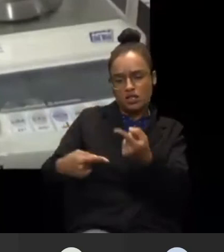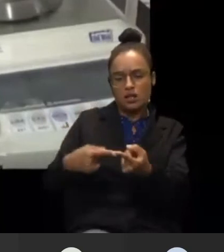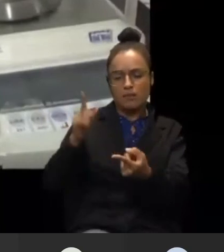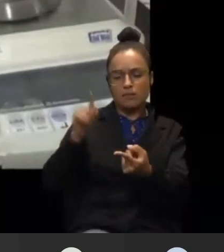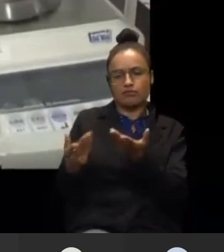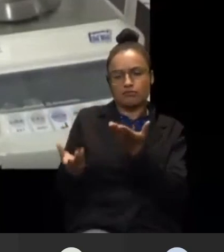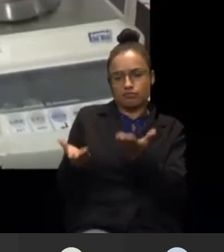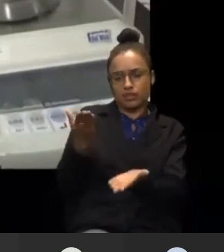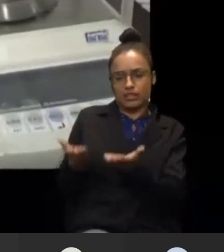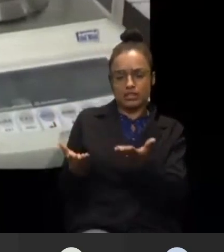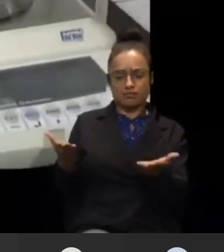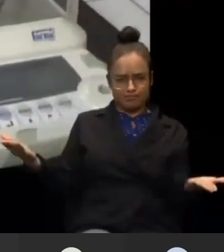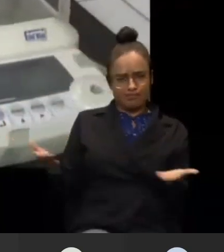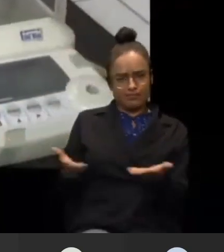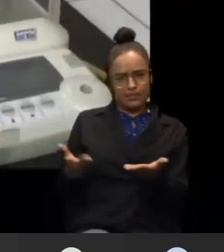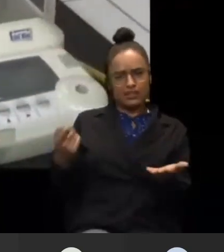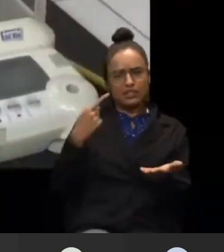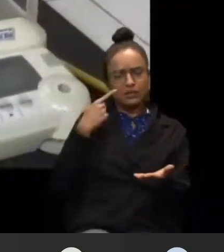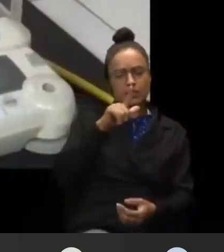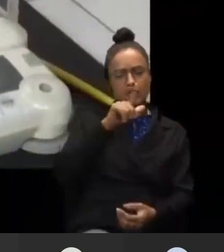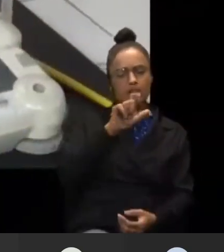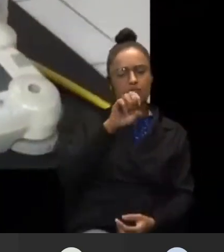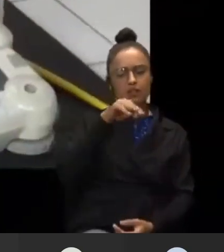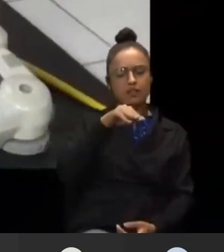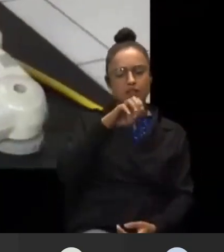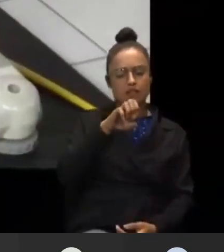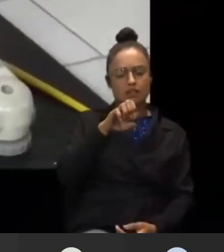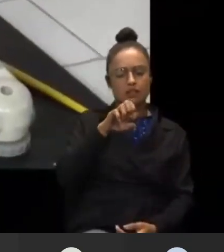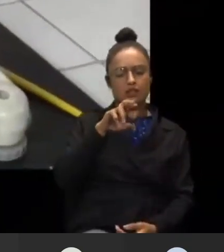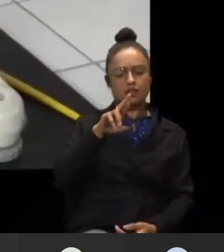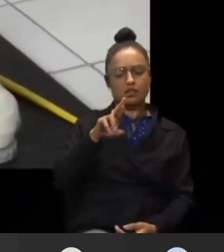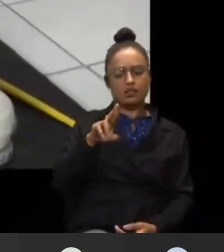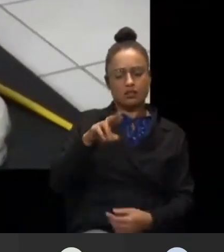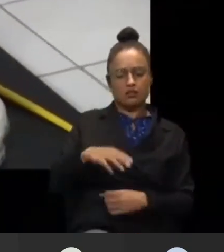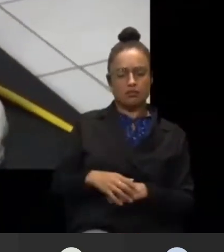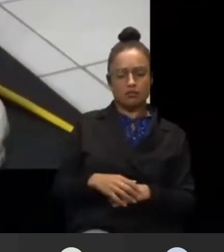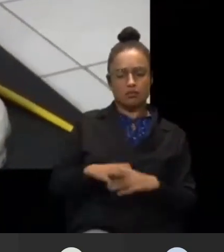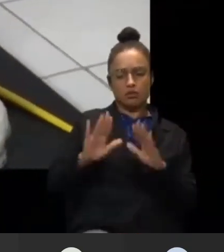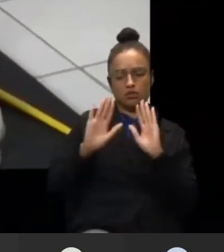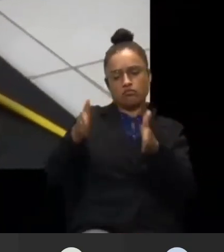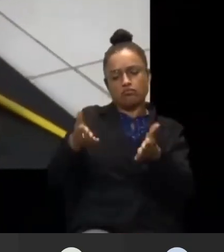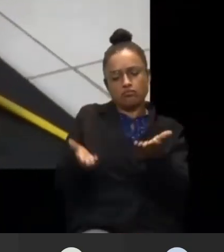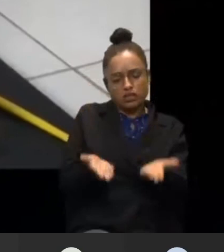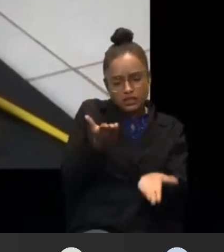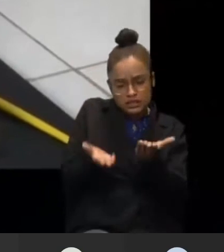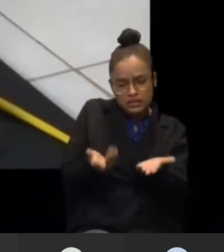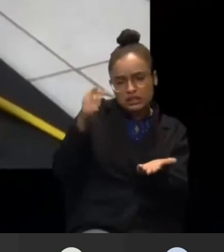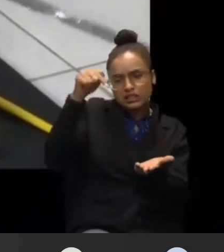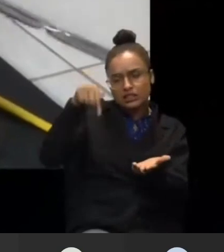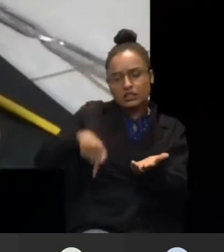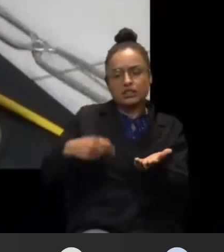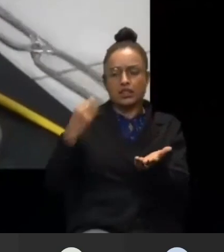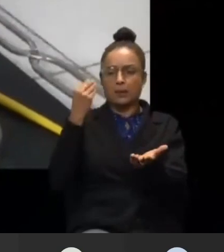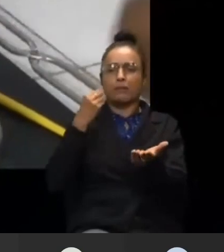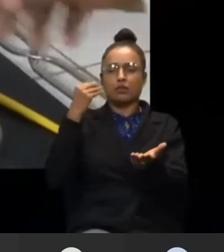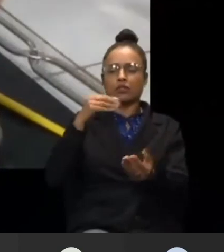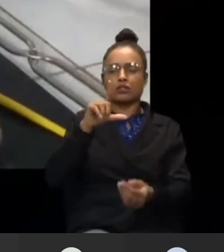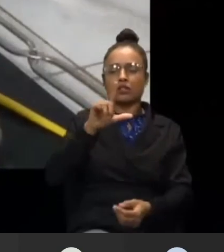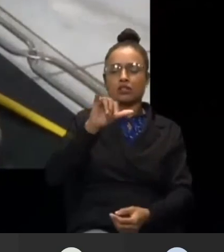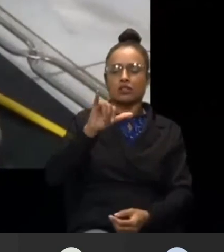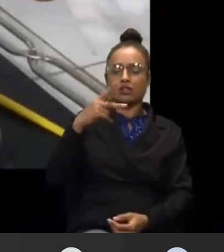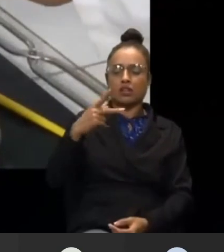nós vamos pesar agora. Lembra que esse LMR já foi anteriormente pesado. Agora nós estamos pesando ele com a amostra